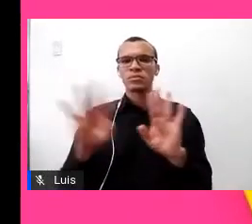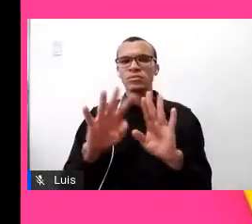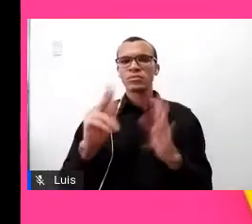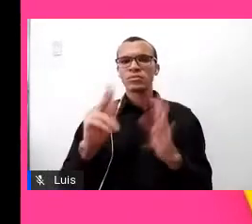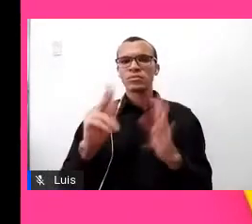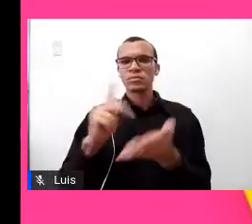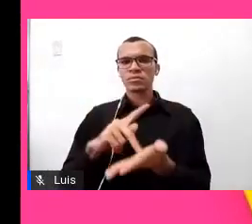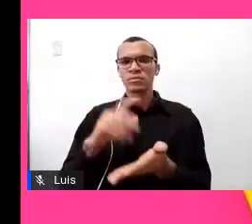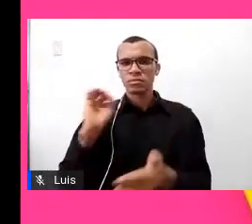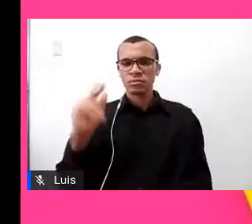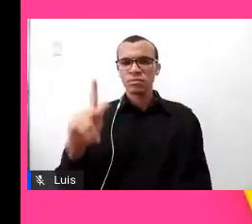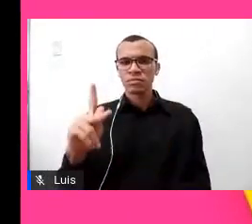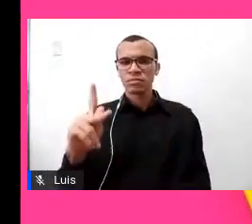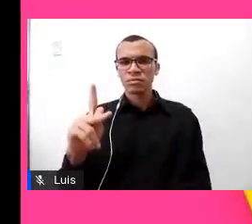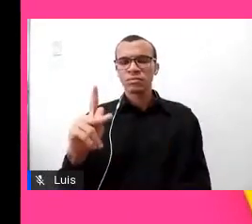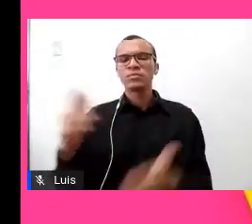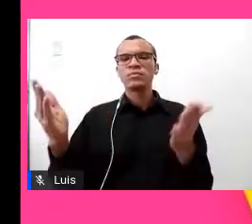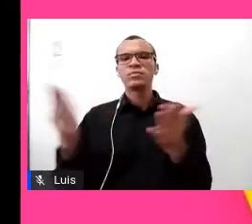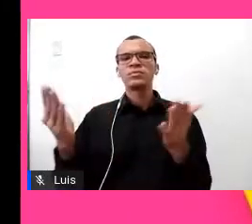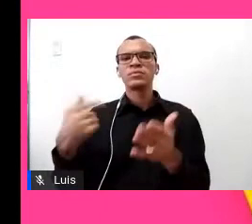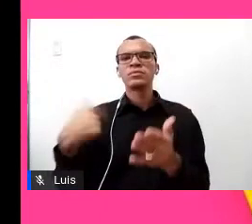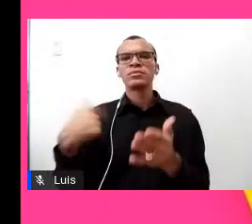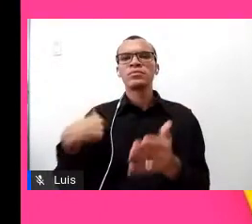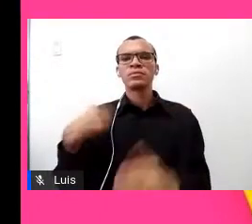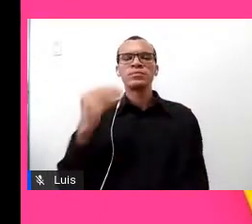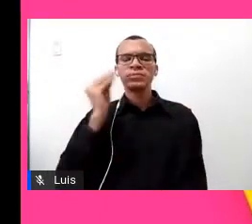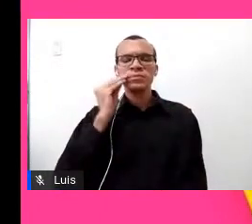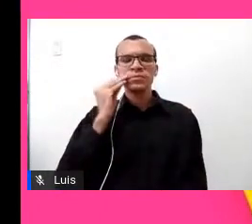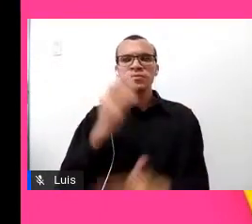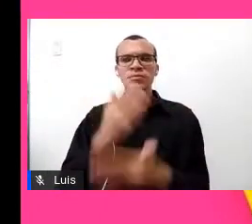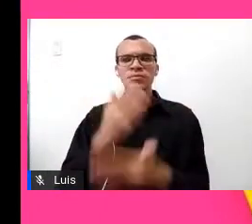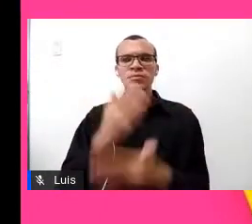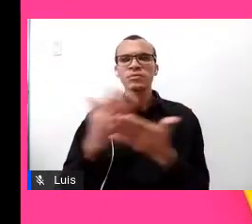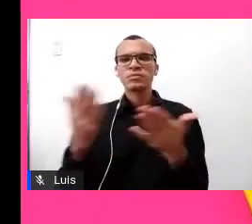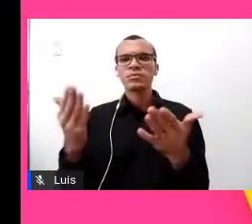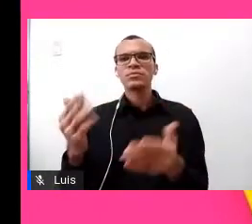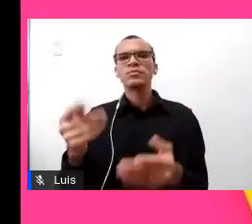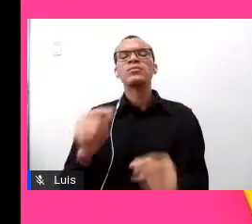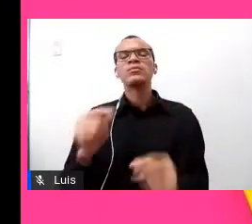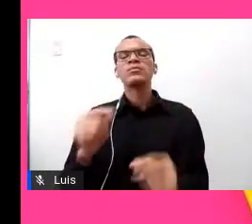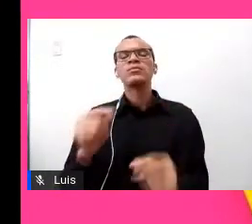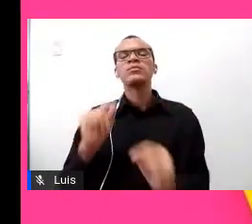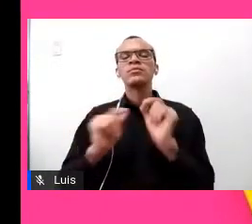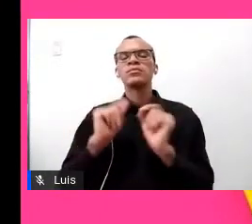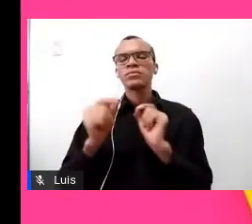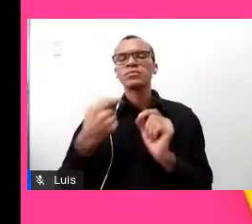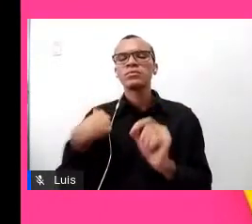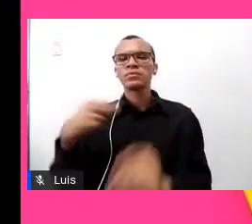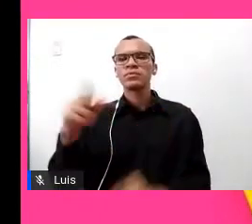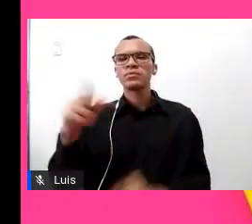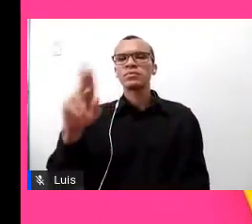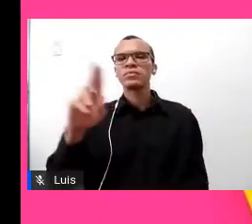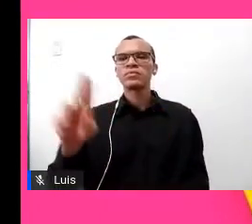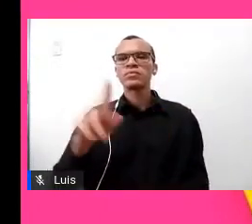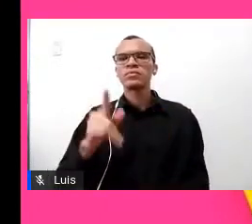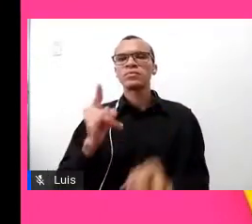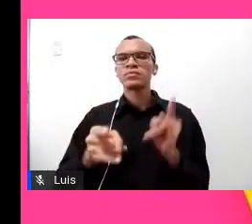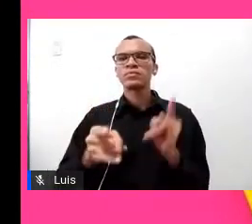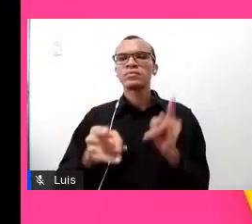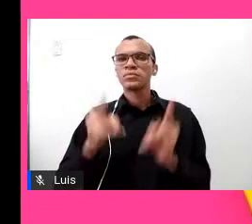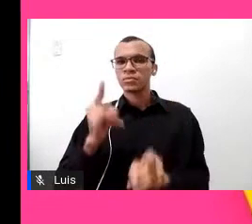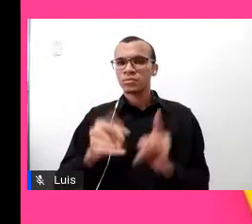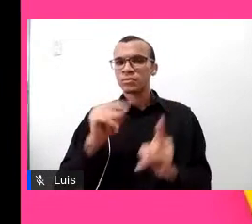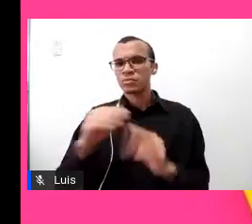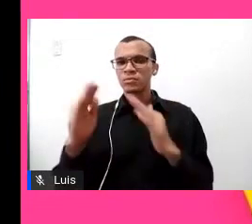Então, agora, eu vou mostrar aqui para vocês, então, o que é que nós usamos de robótica dentro dessa maquete.